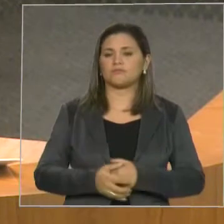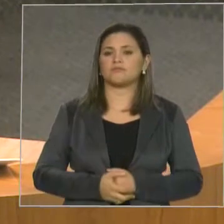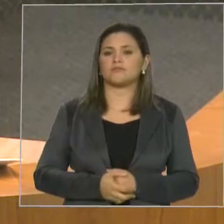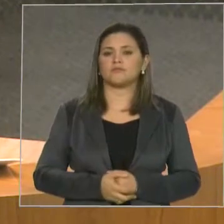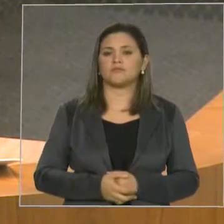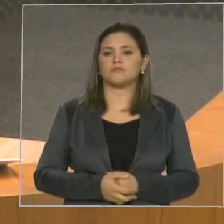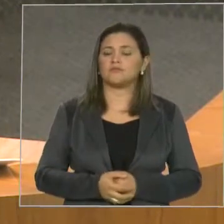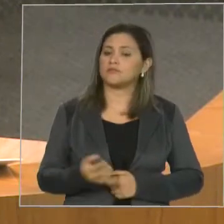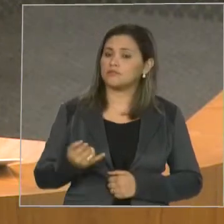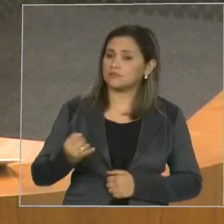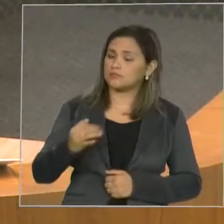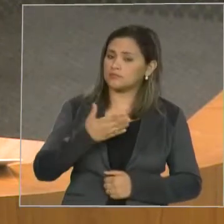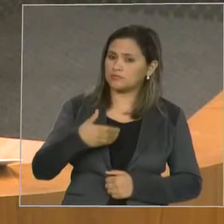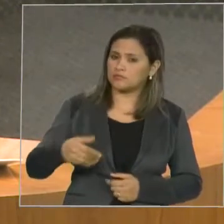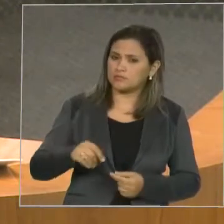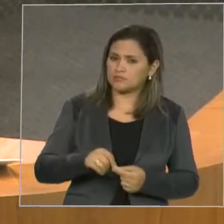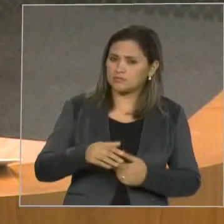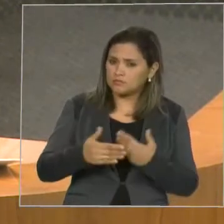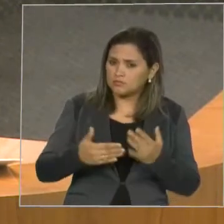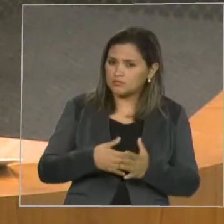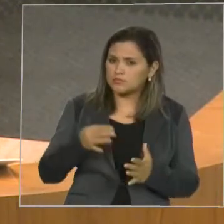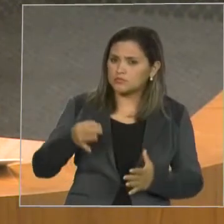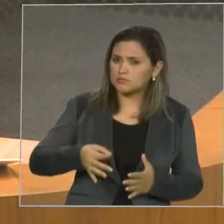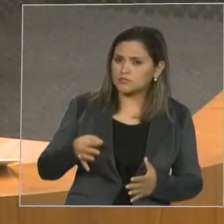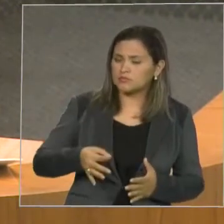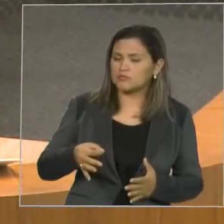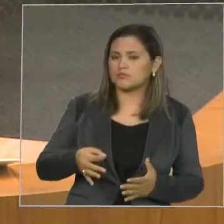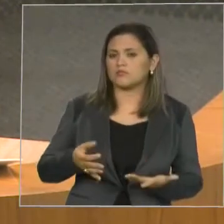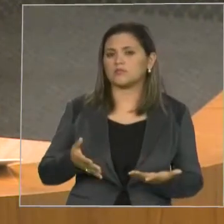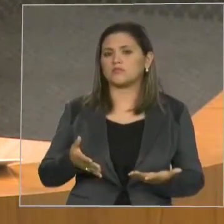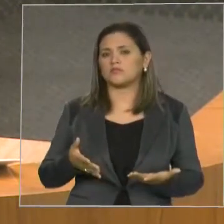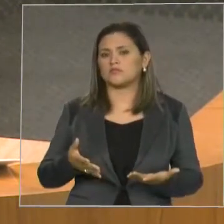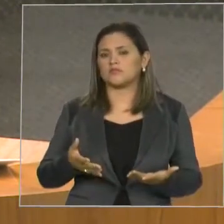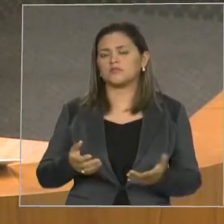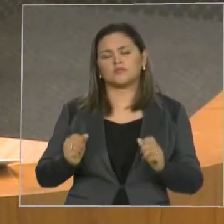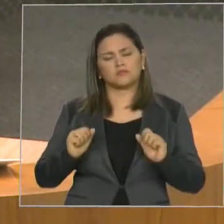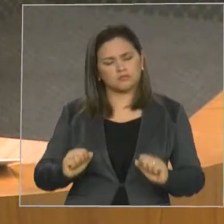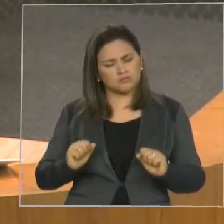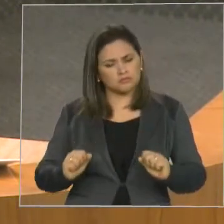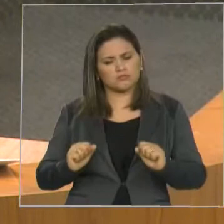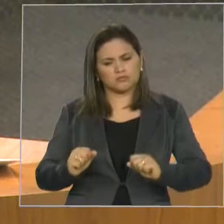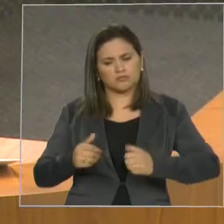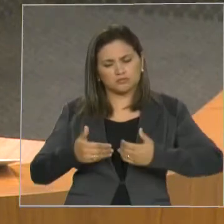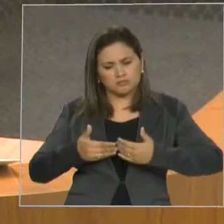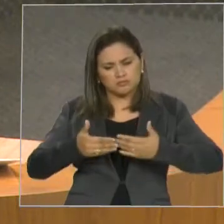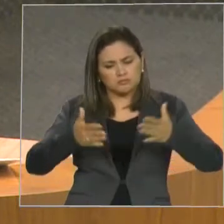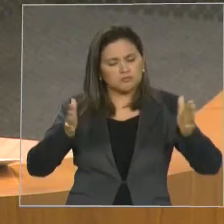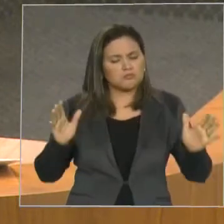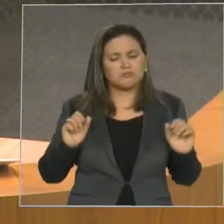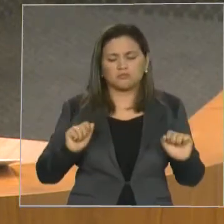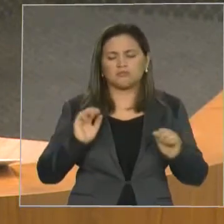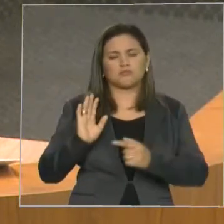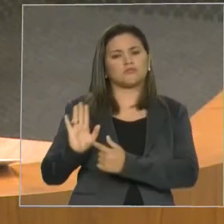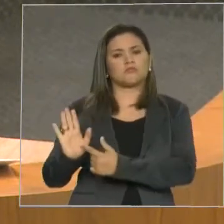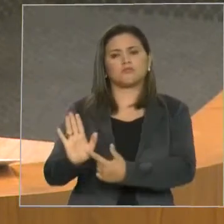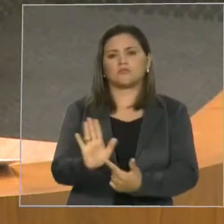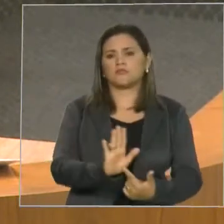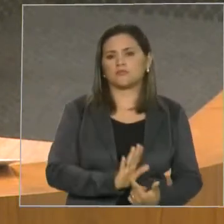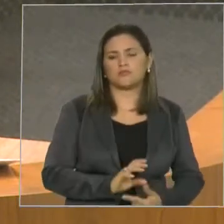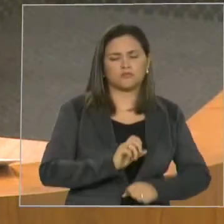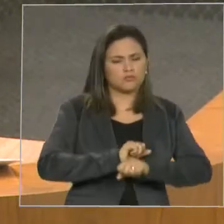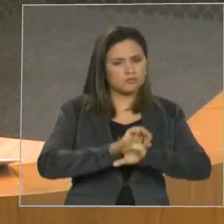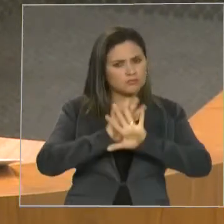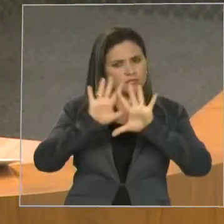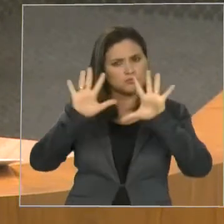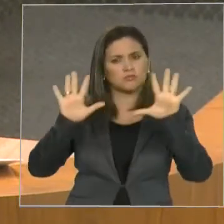governo faz tudo direito, deputada Graça, não tem por que negar. É transparência, transparência, transparência. E